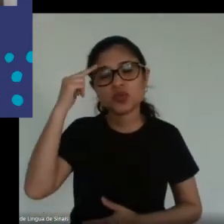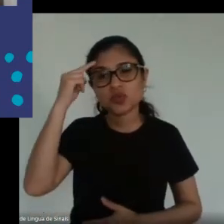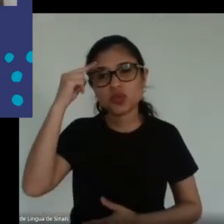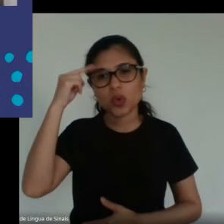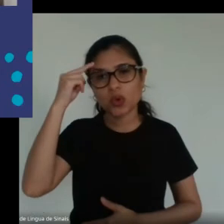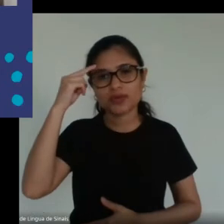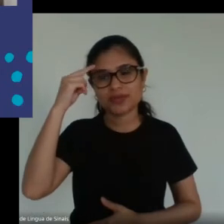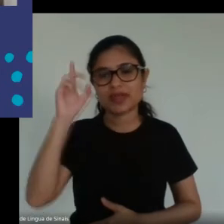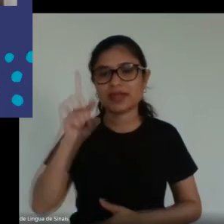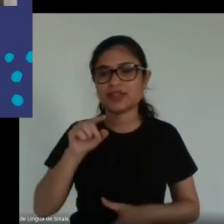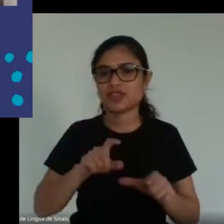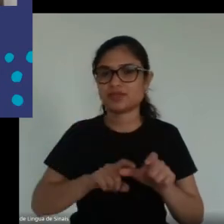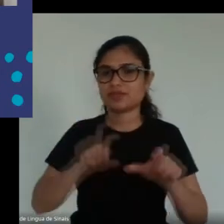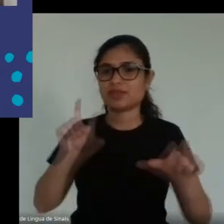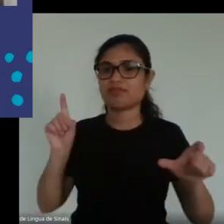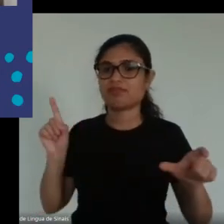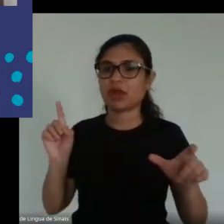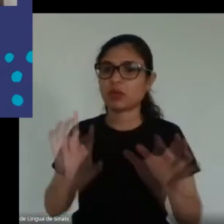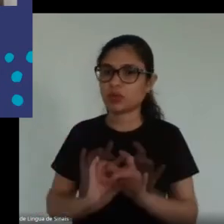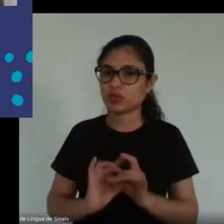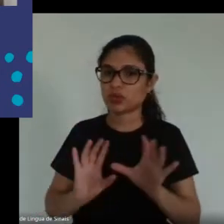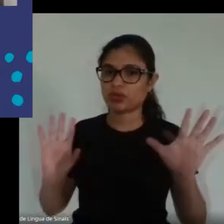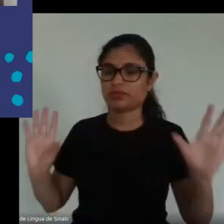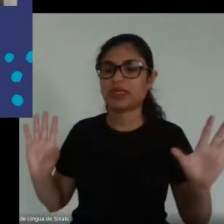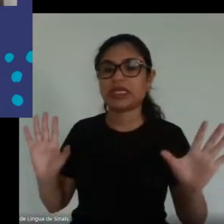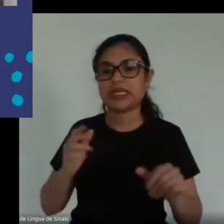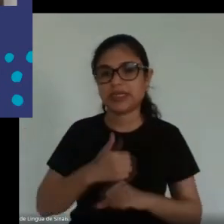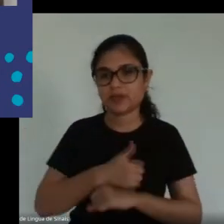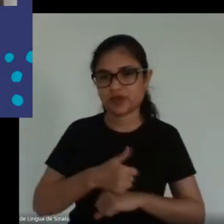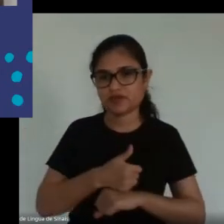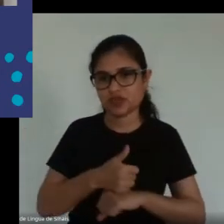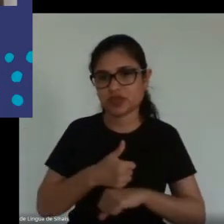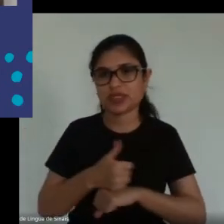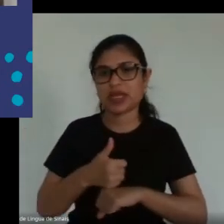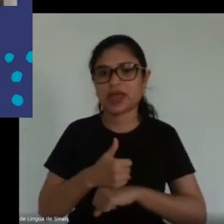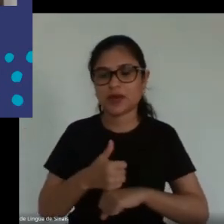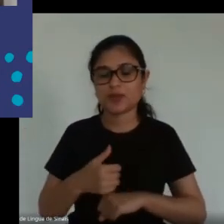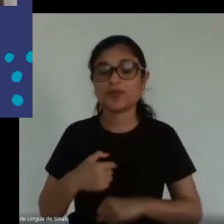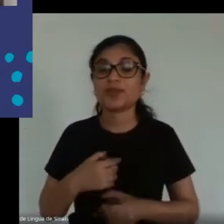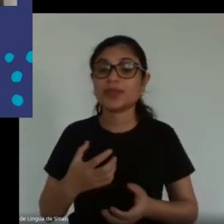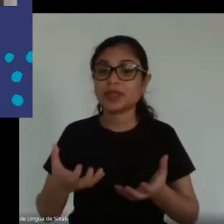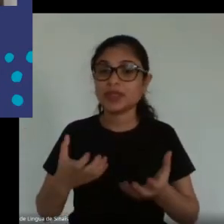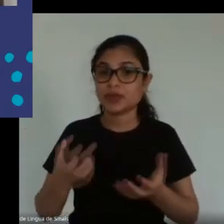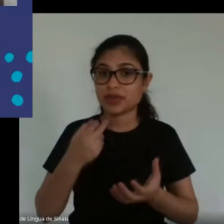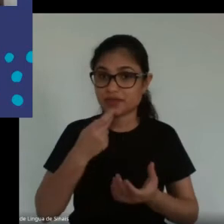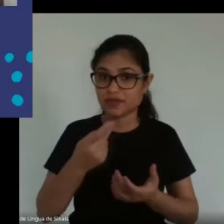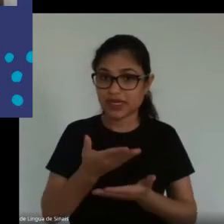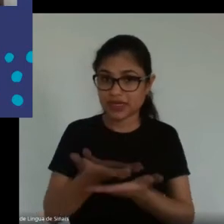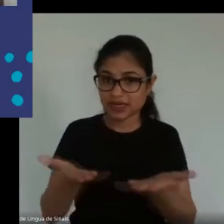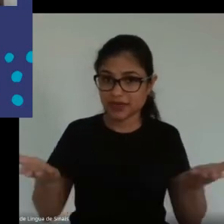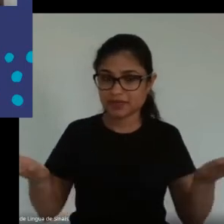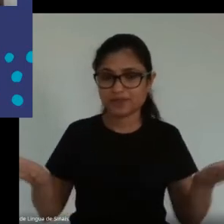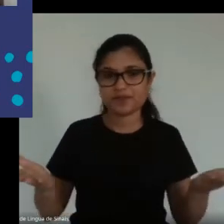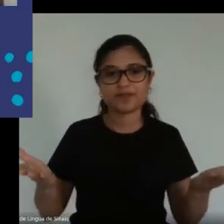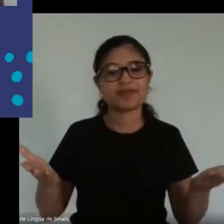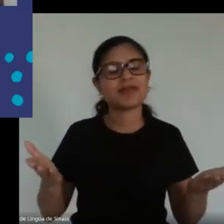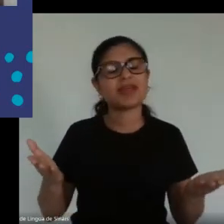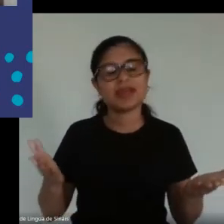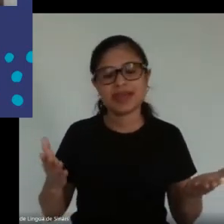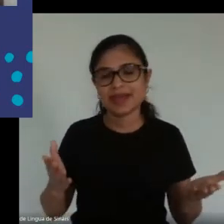sonho de autonomia um dia como profissional. Eu gostaria de dizer para todos vocês que é